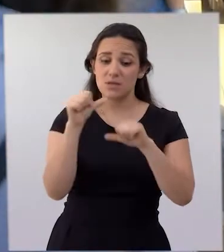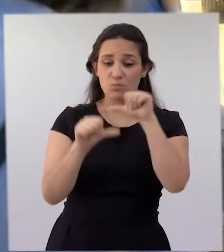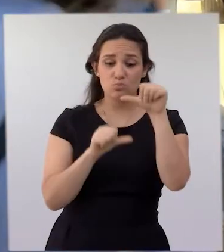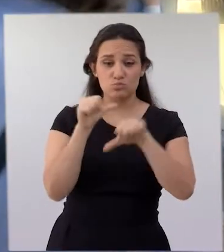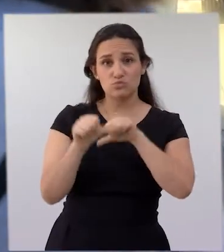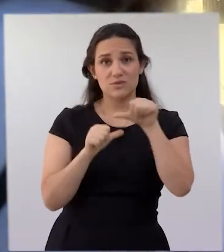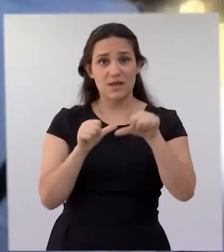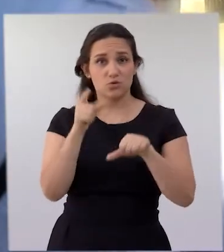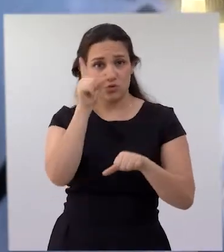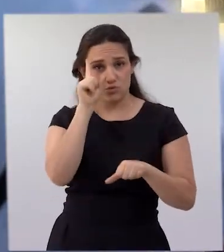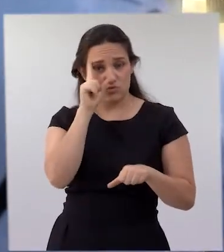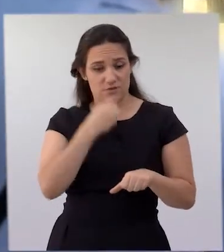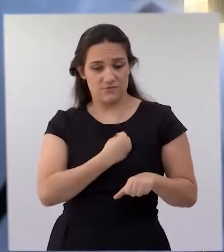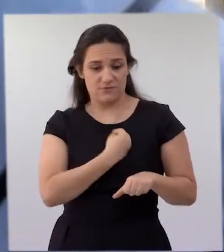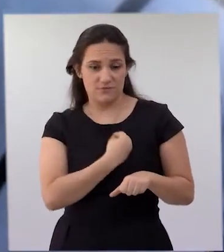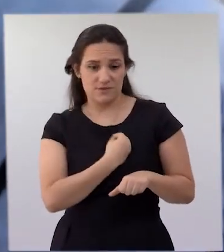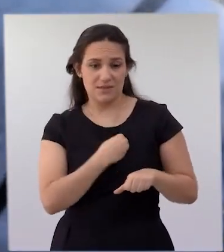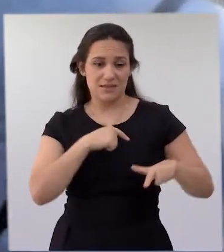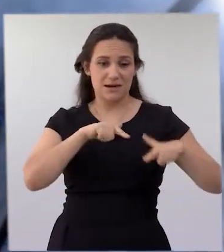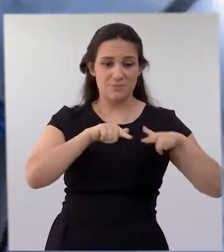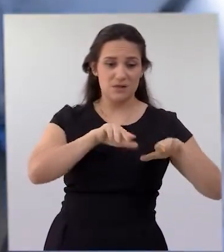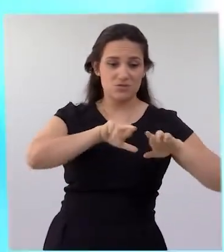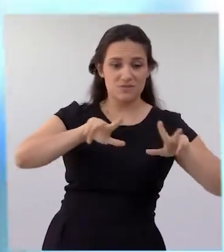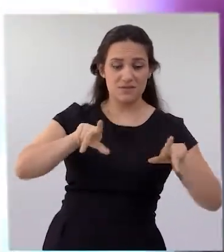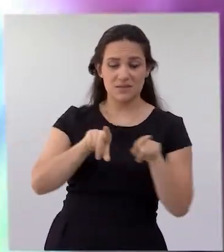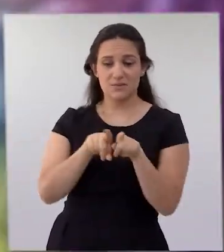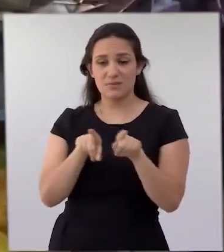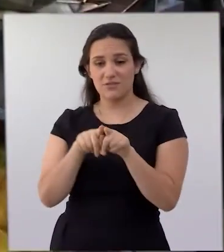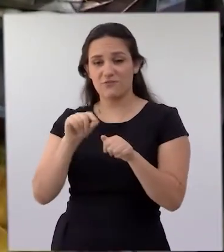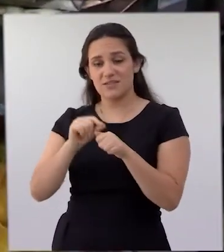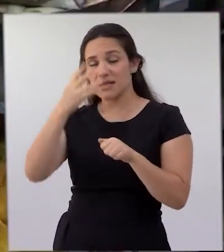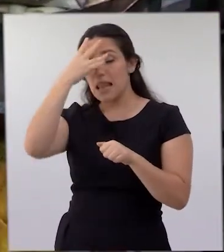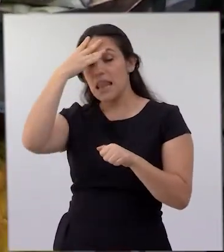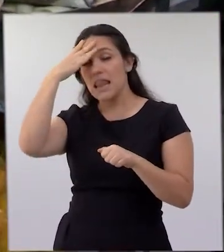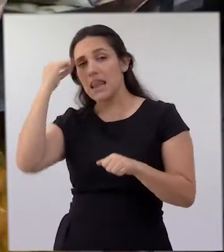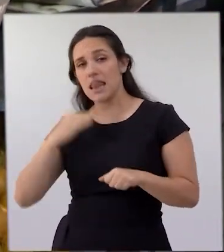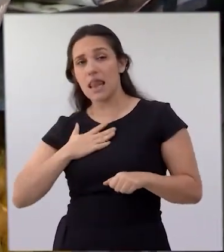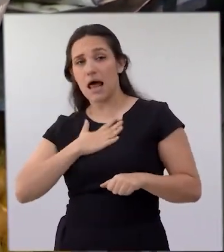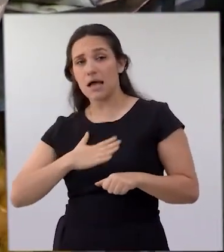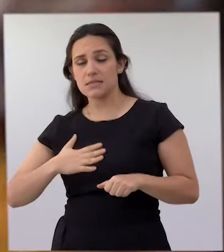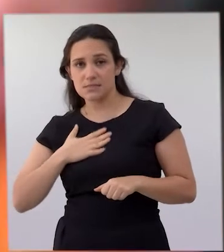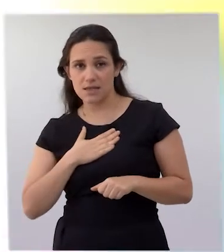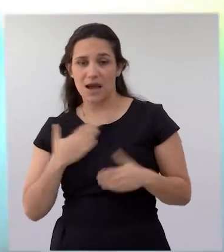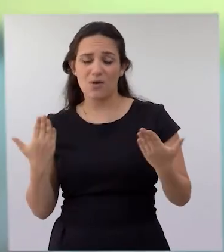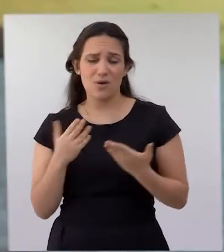ideal reinventar a rotina com as atividades diárias de trabalho